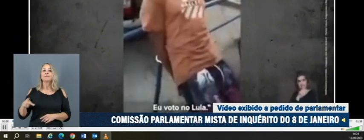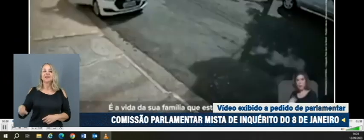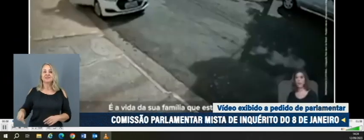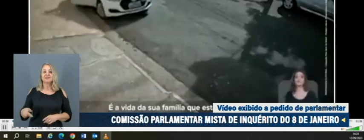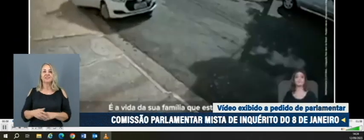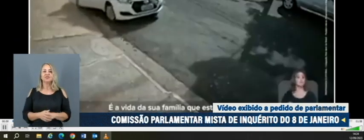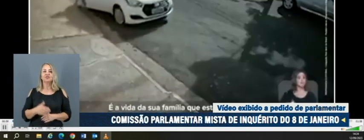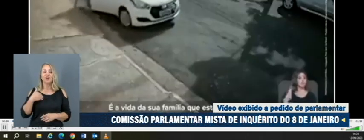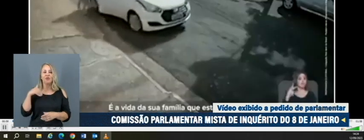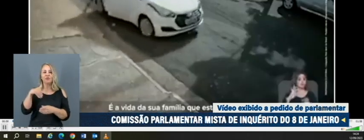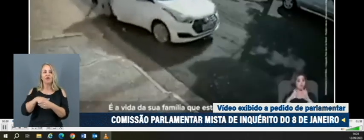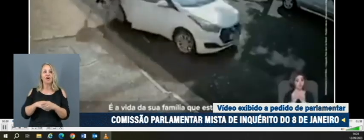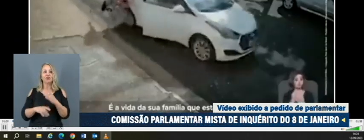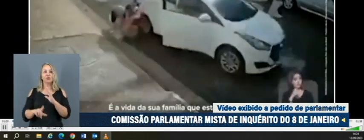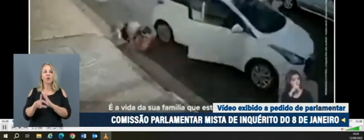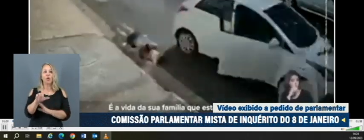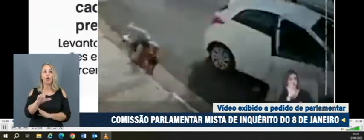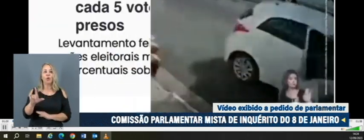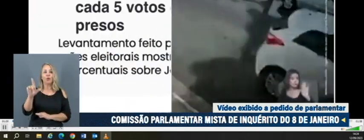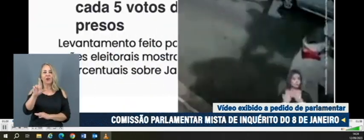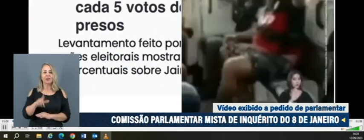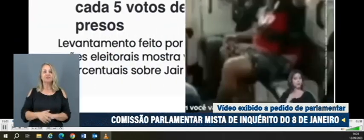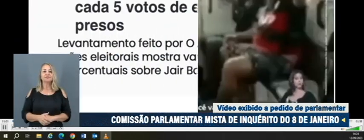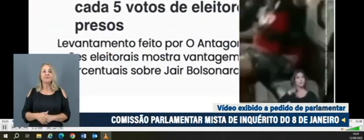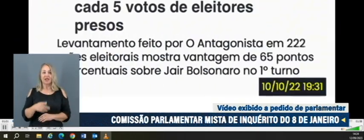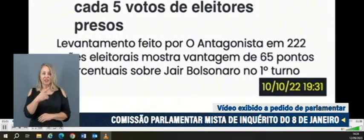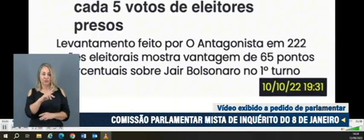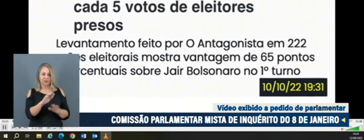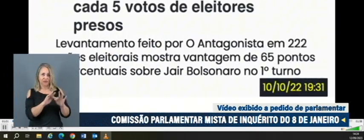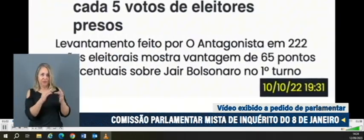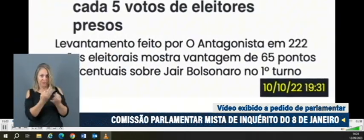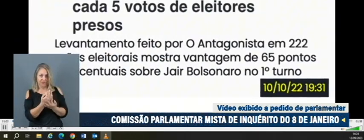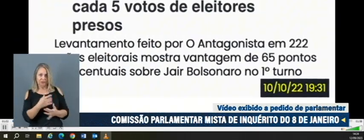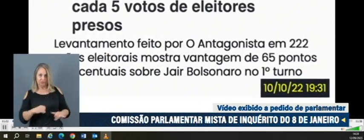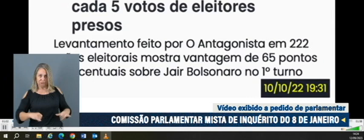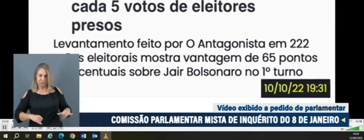voto no Lula. É a vida da sua família que está.